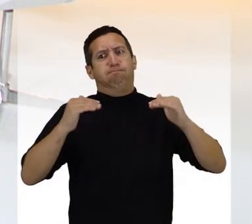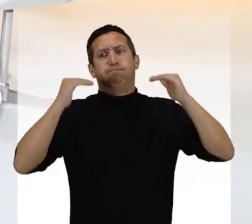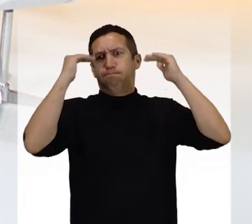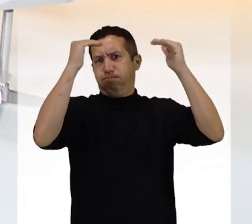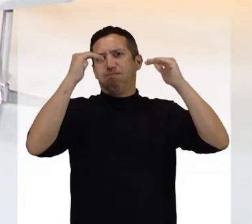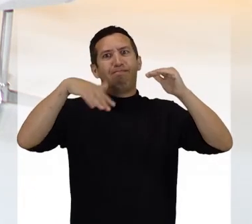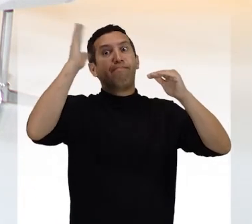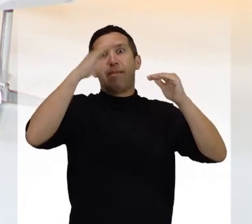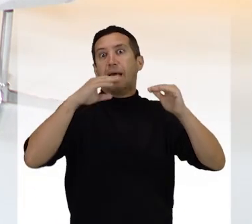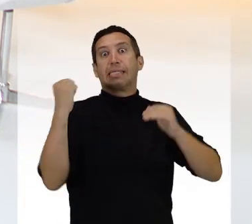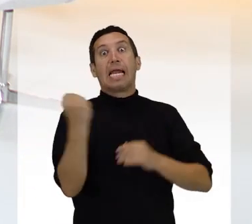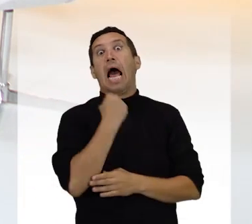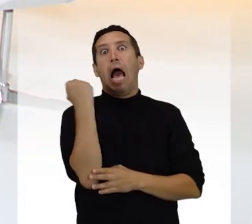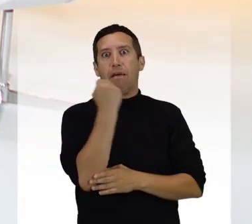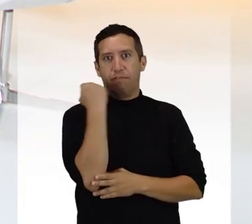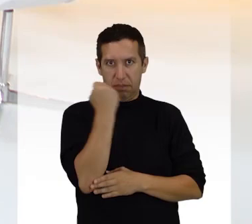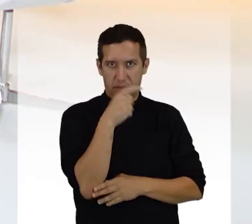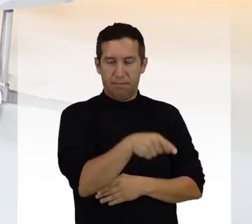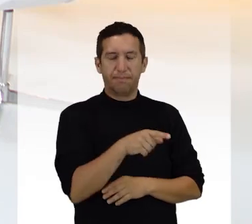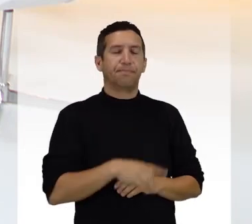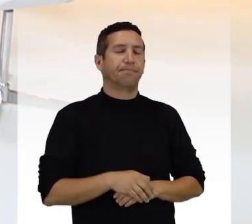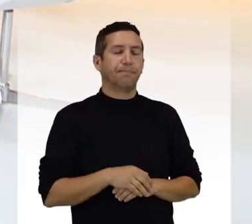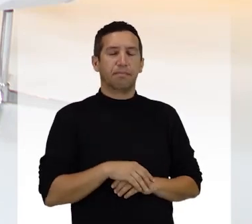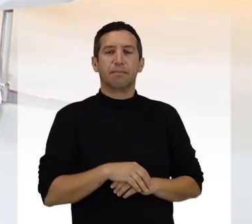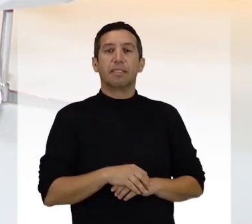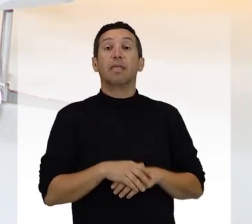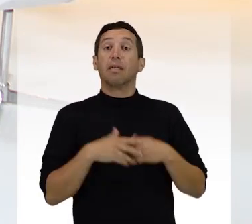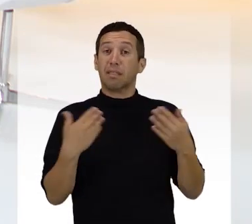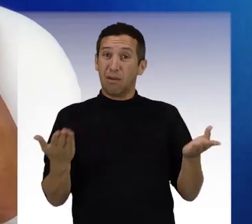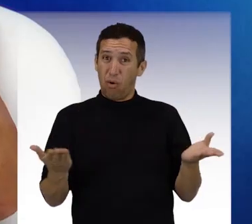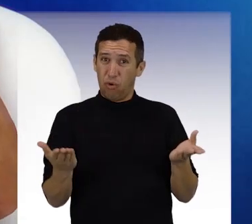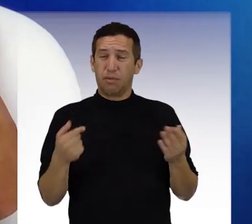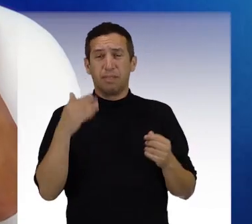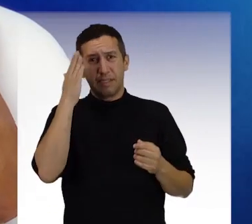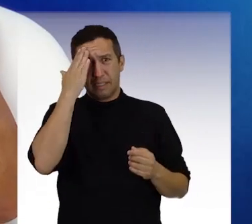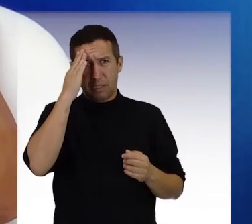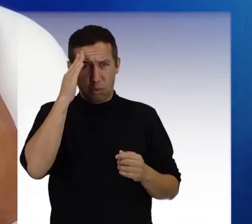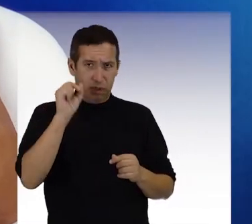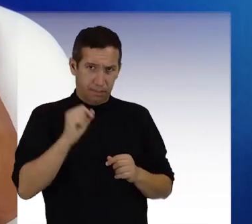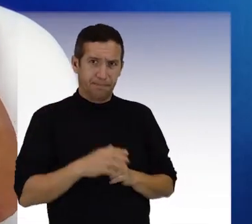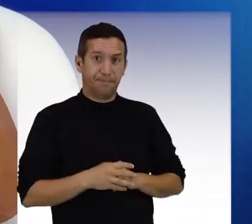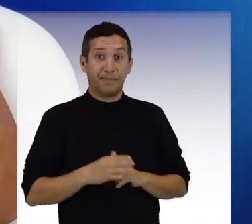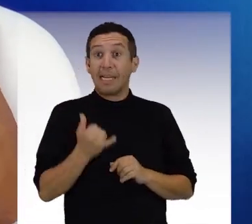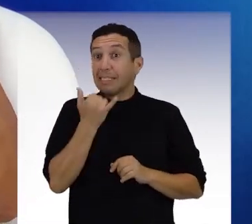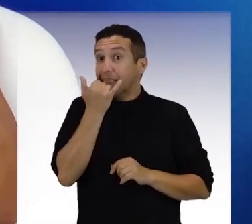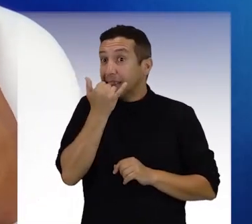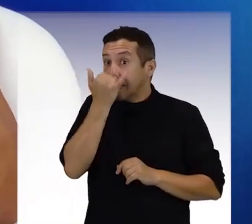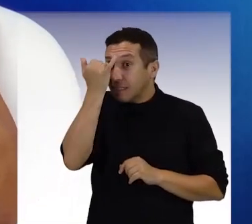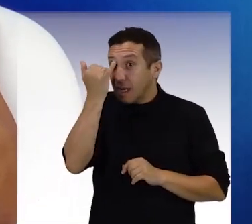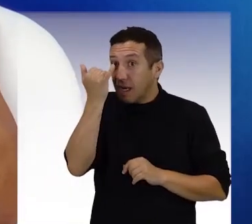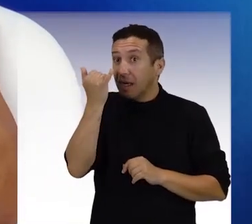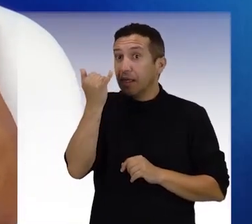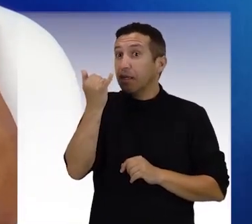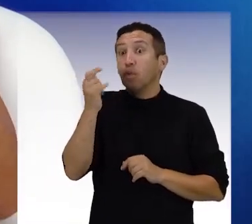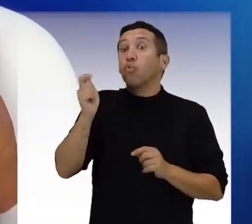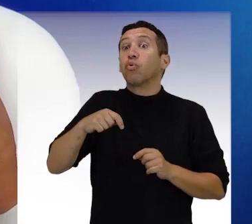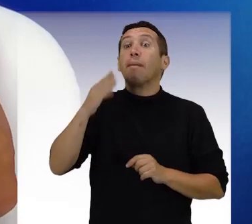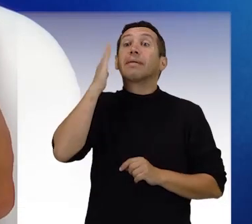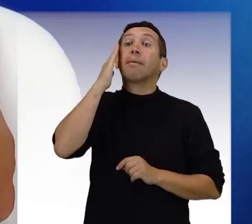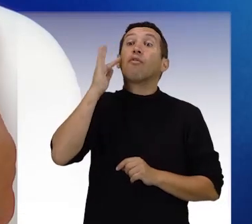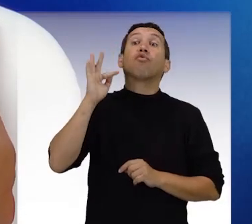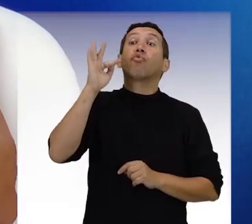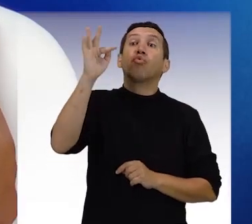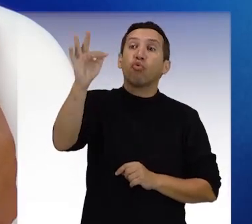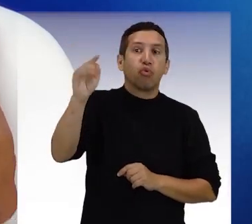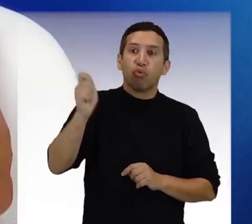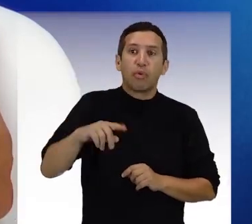industrial maior, acidente industrial maior. Mas é preciso da gente pensar e quebrar esse tabu, né, de que acidente